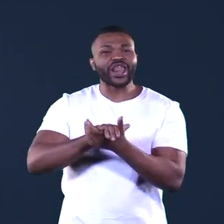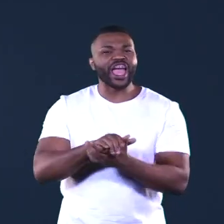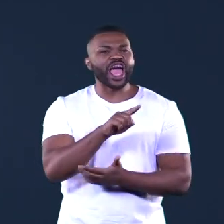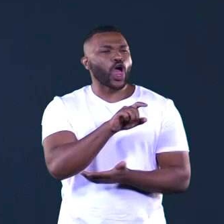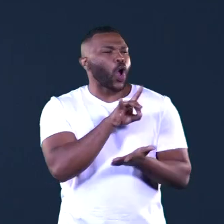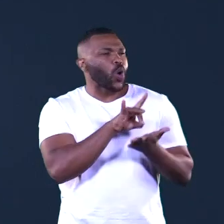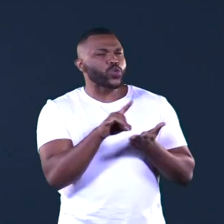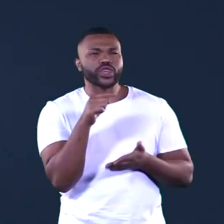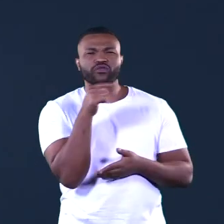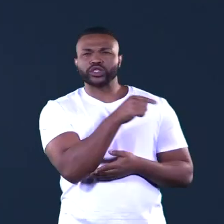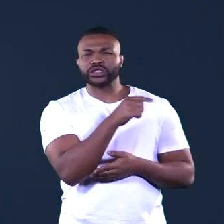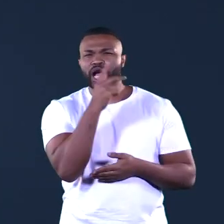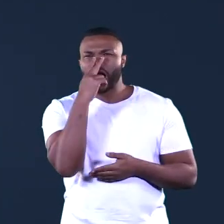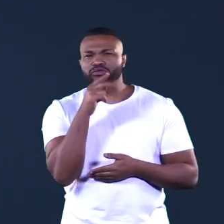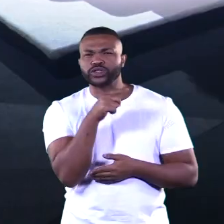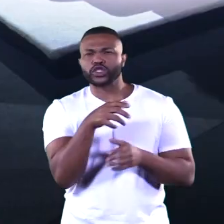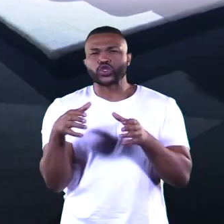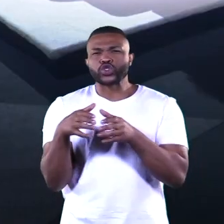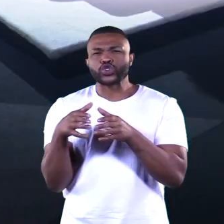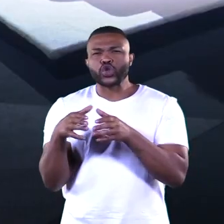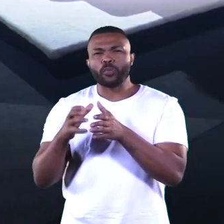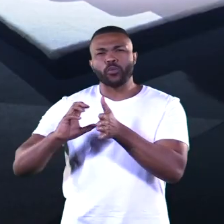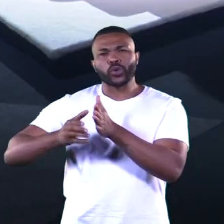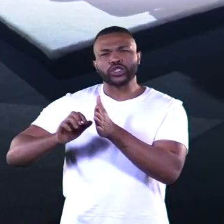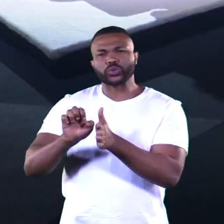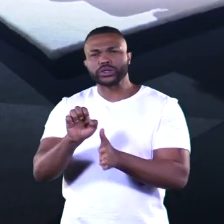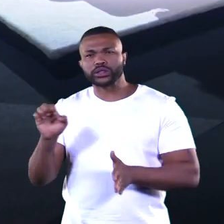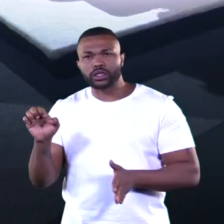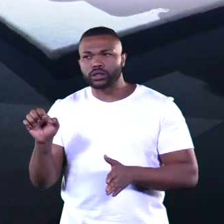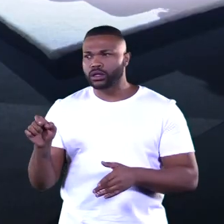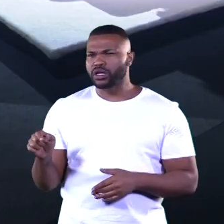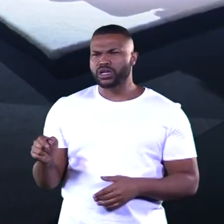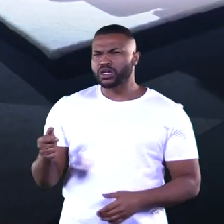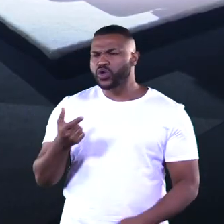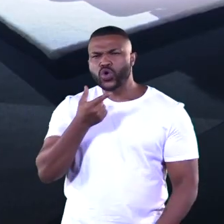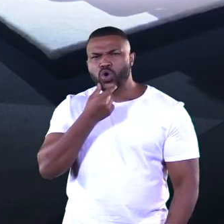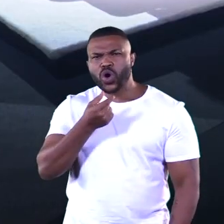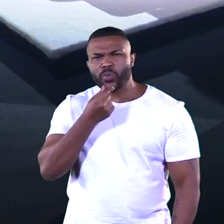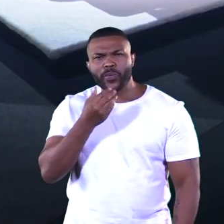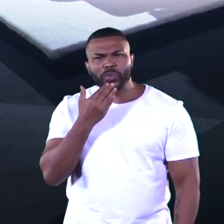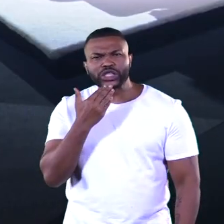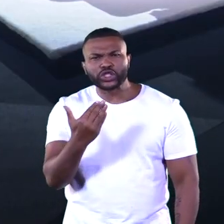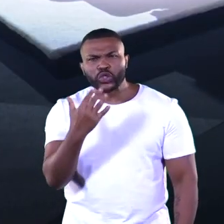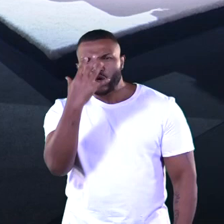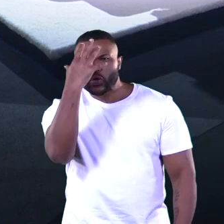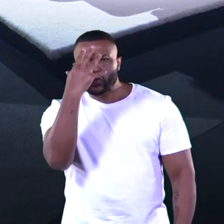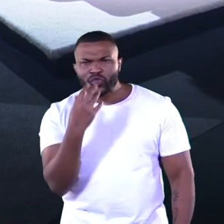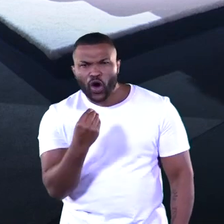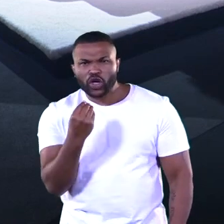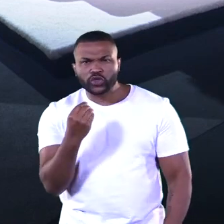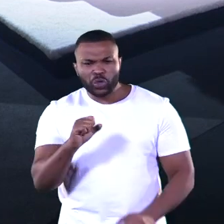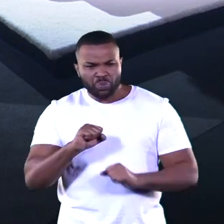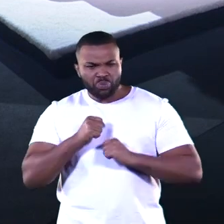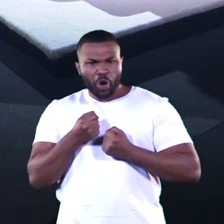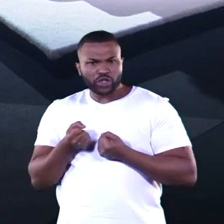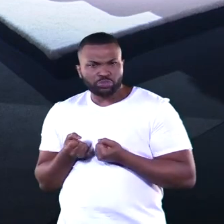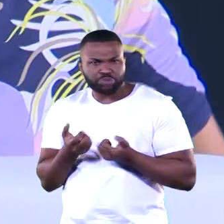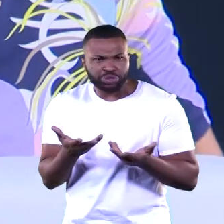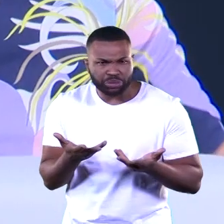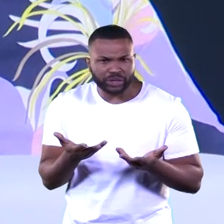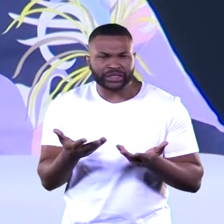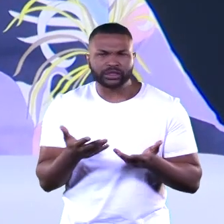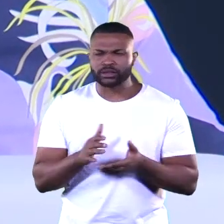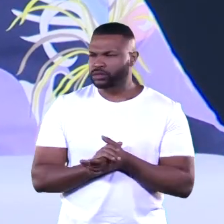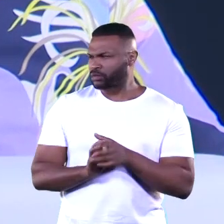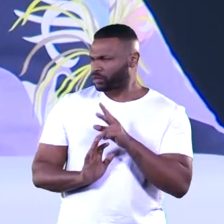te acha um super esquerdopata. Ele pediu uma foto pra poder jogar o hate, olha só. Pois é, e aí eu